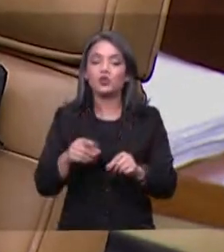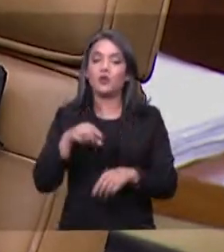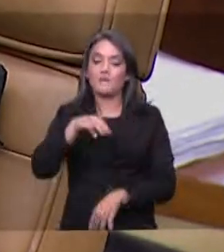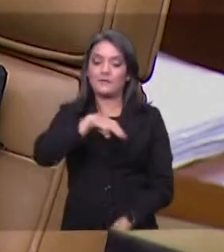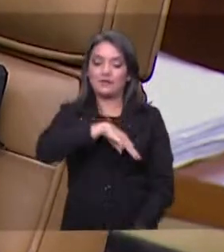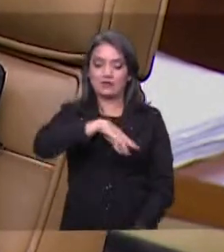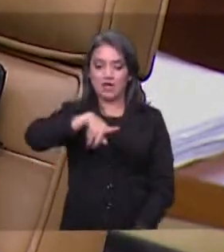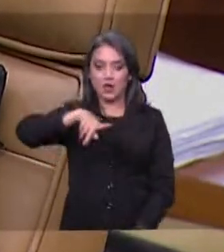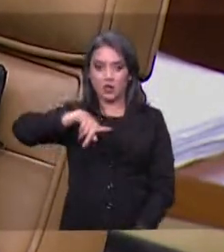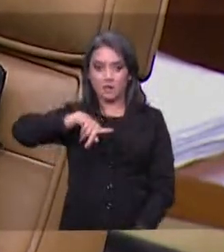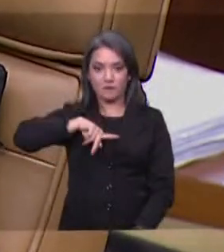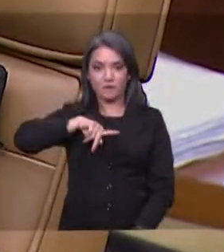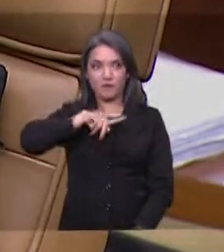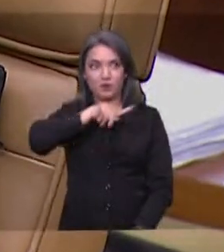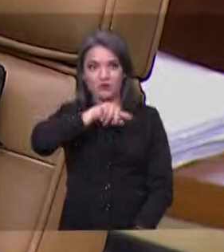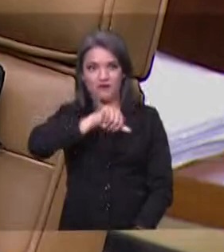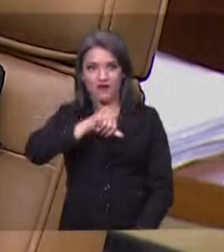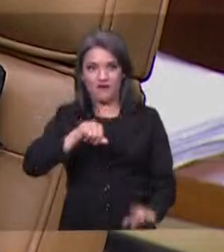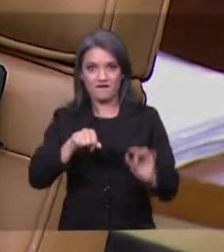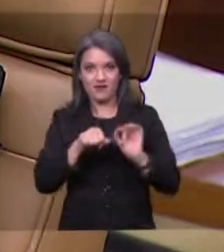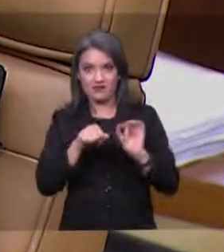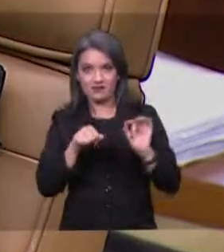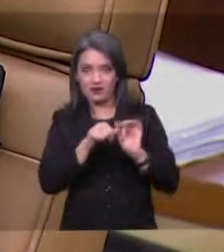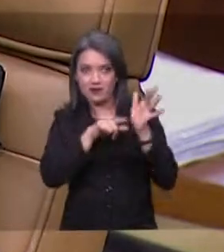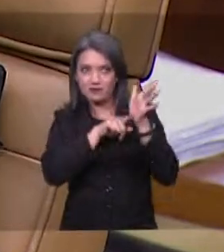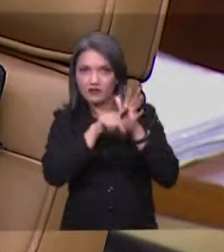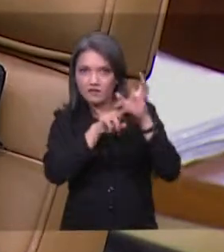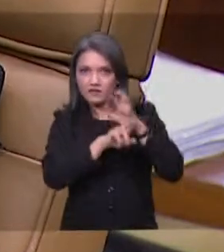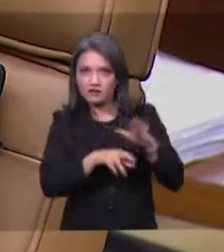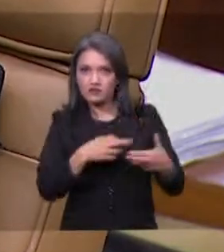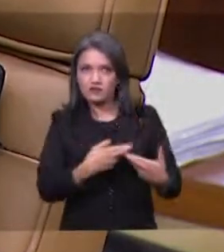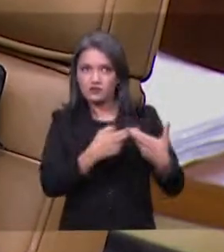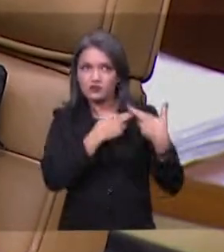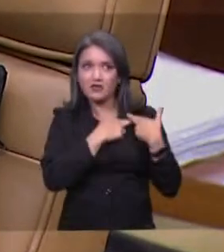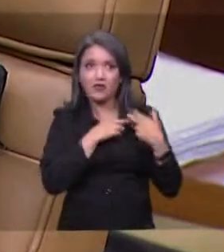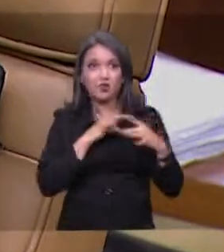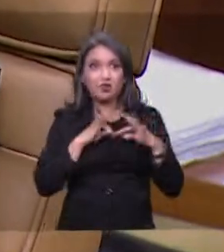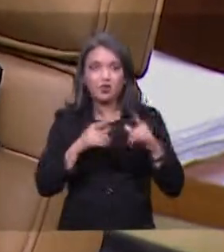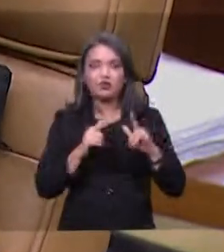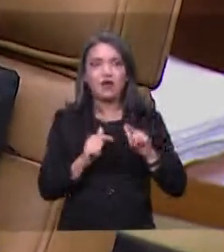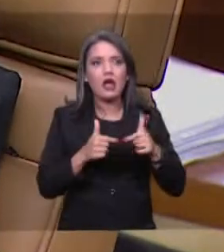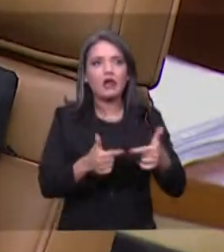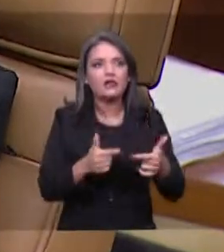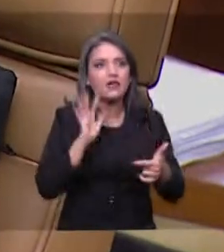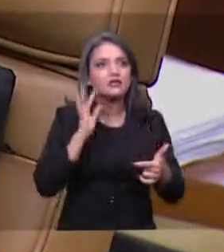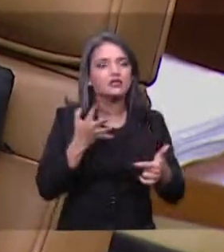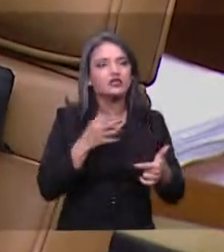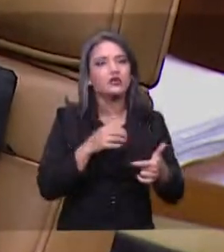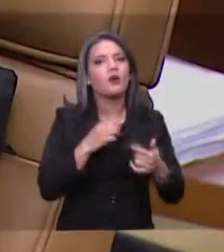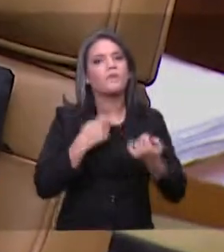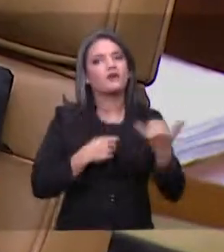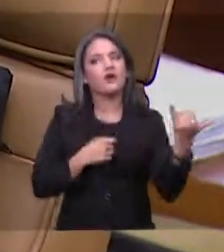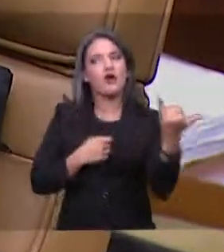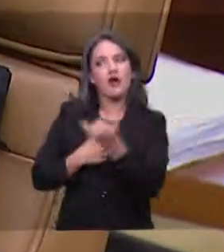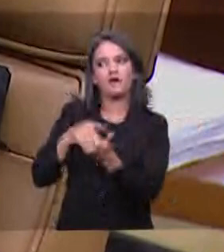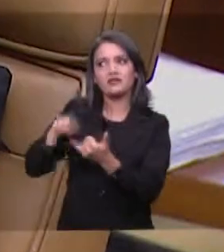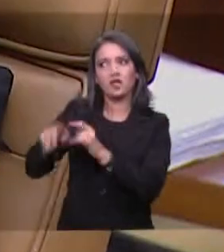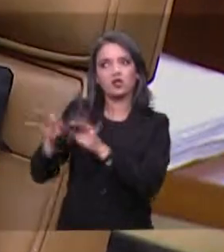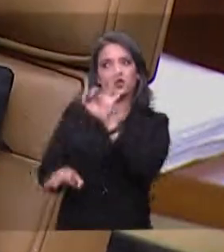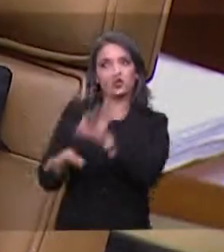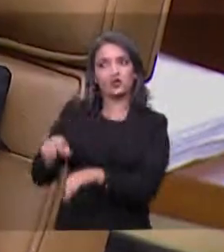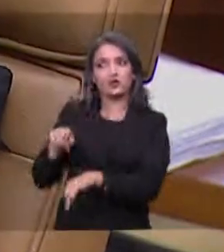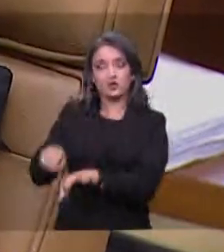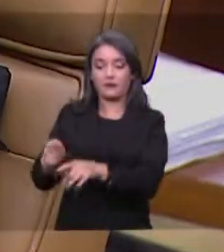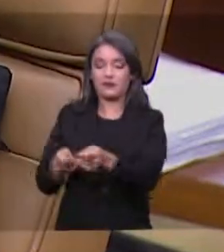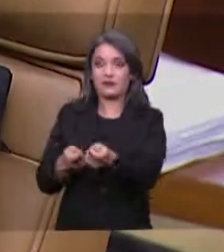pelo Ministério Público como condutor da investigação penal se submetam ao controle judicial. Porque isso eu já